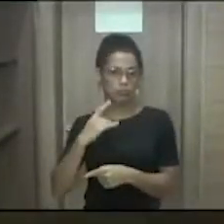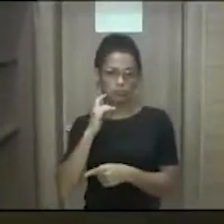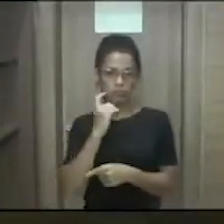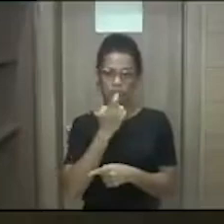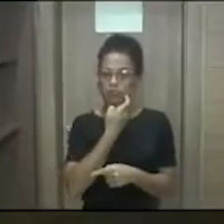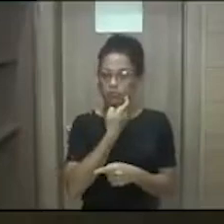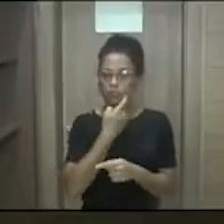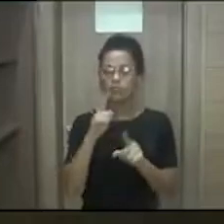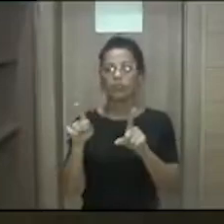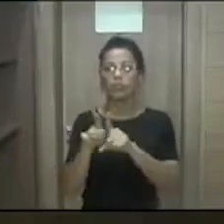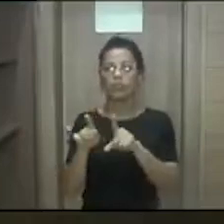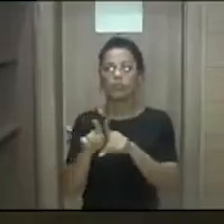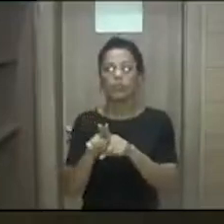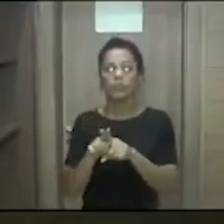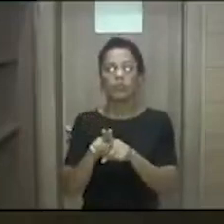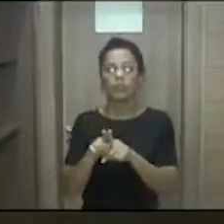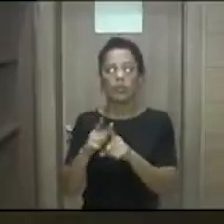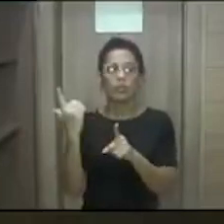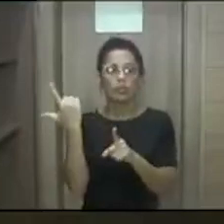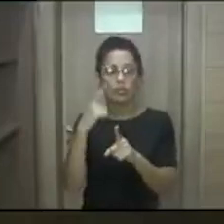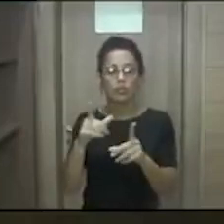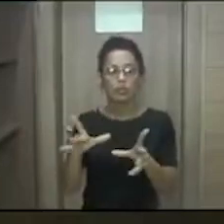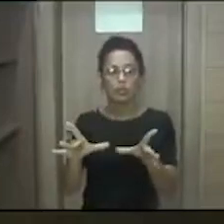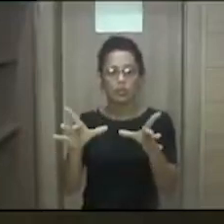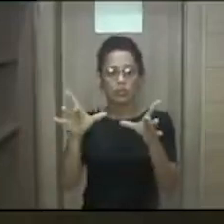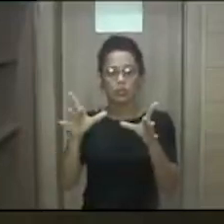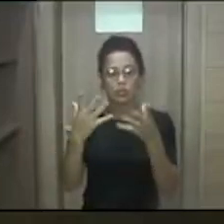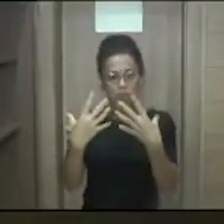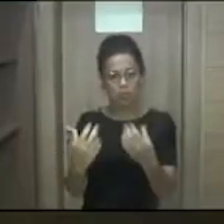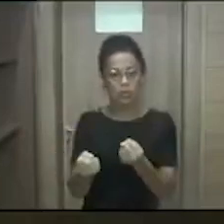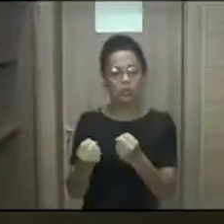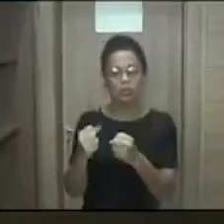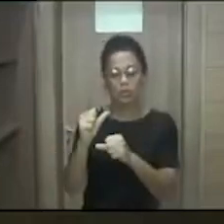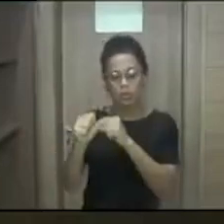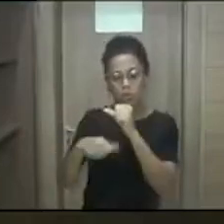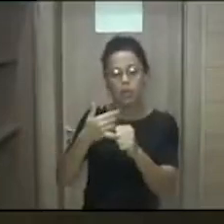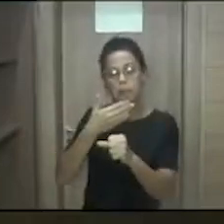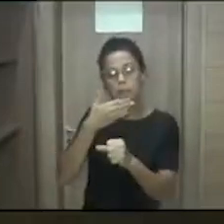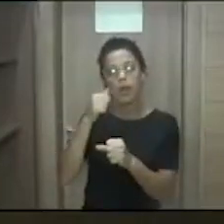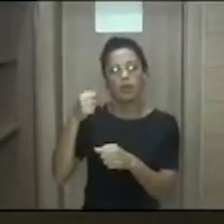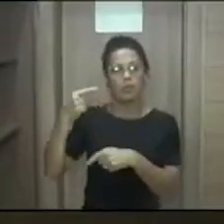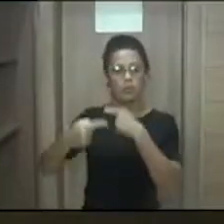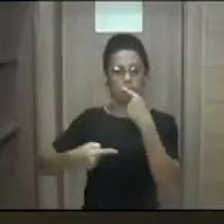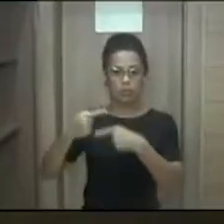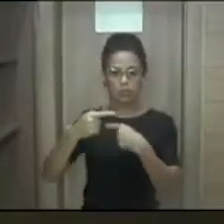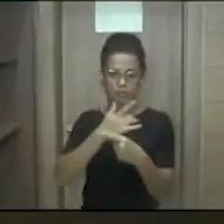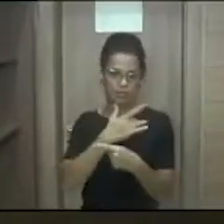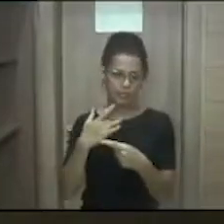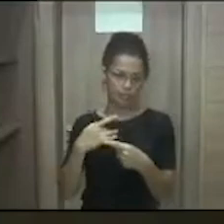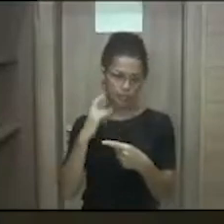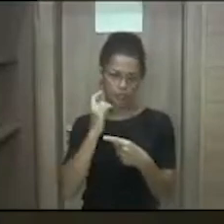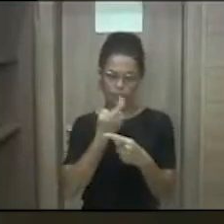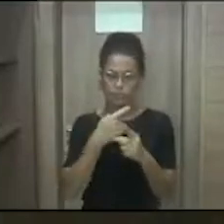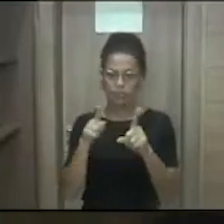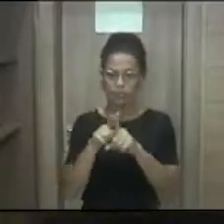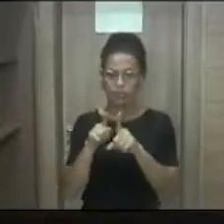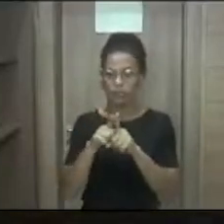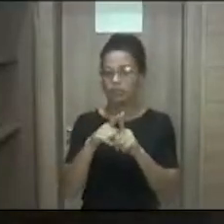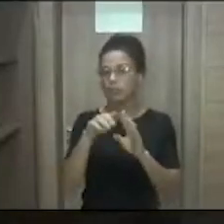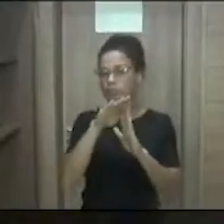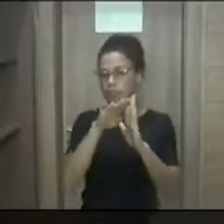a incorporar recomendações que possam melhorar a política de saúde bucal, haja vista a discussão da portaria que